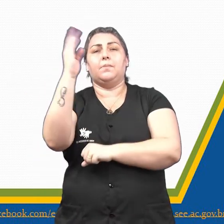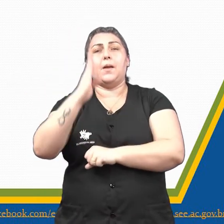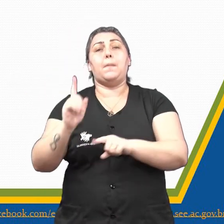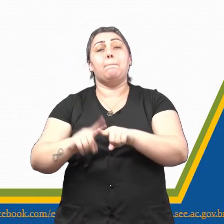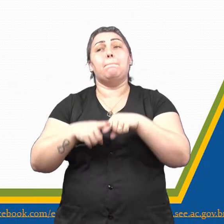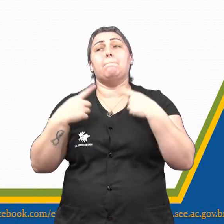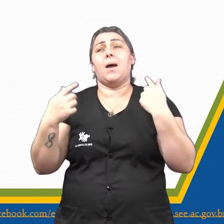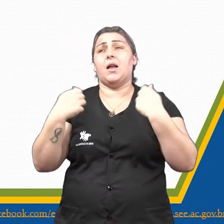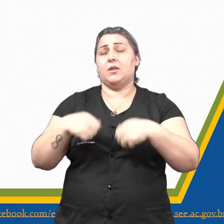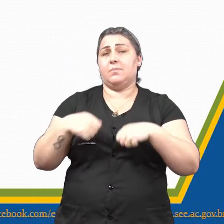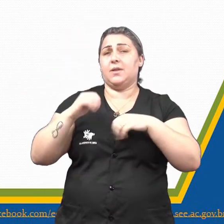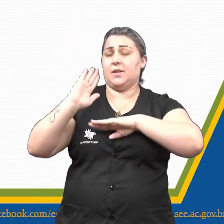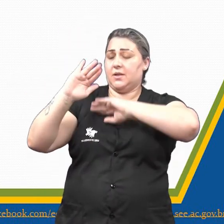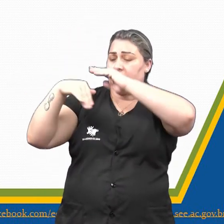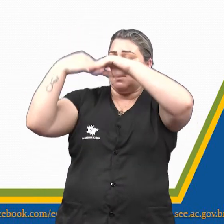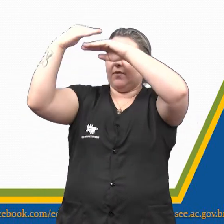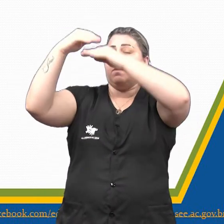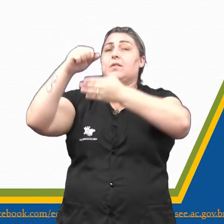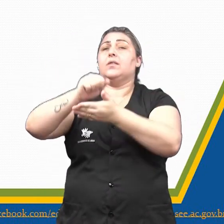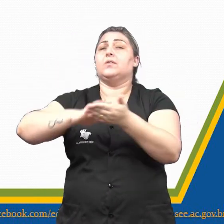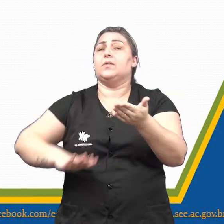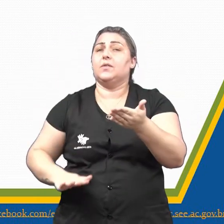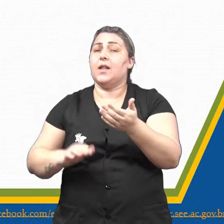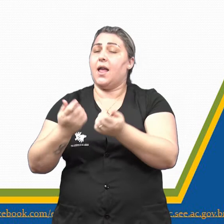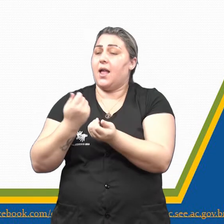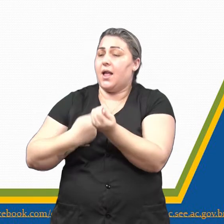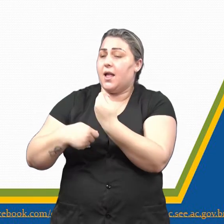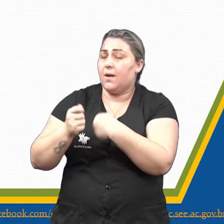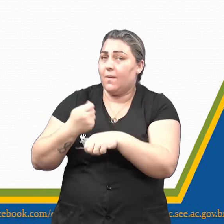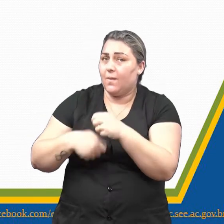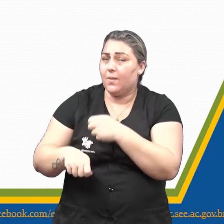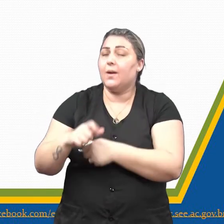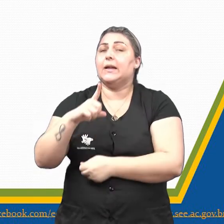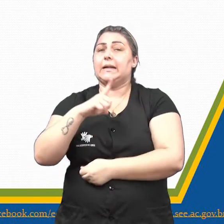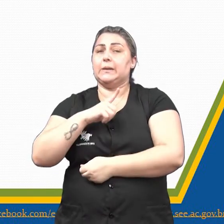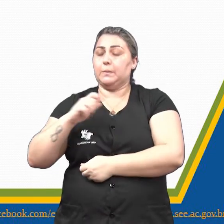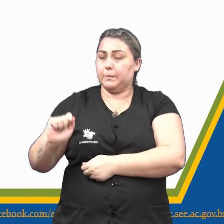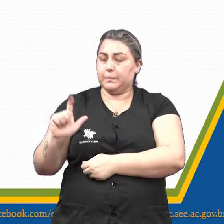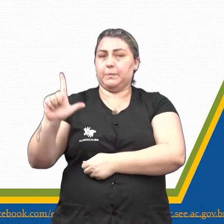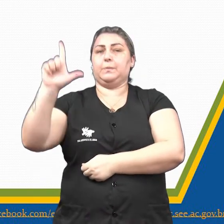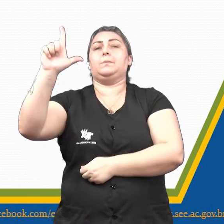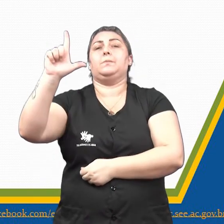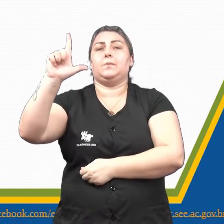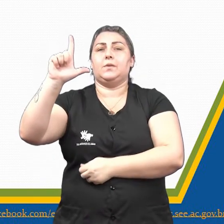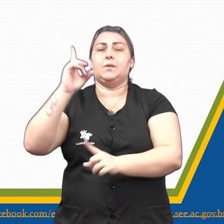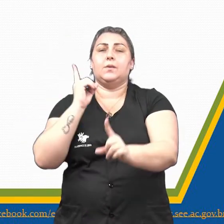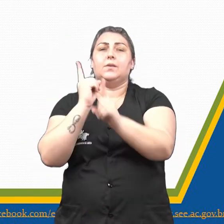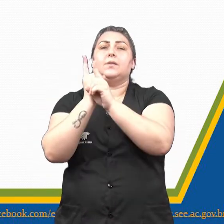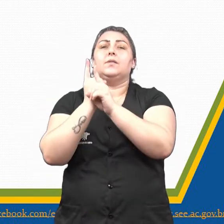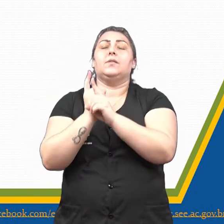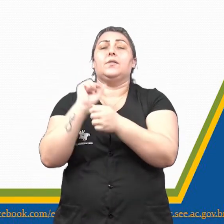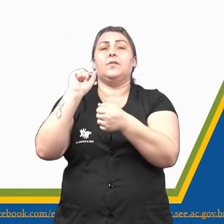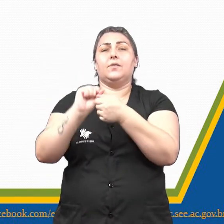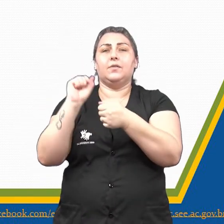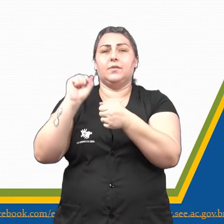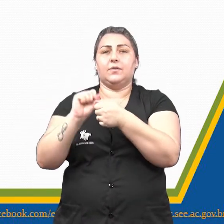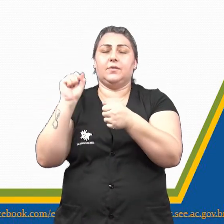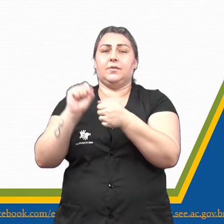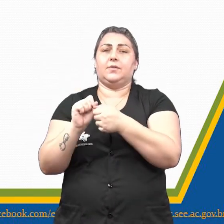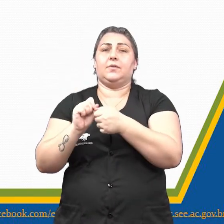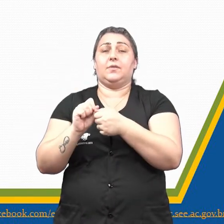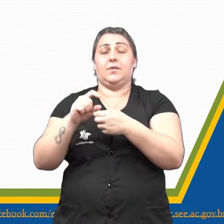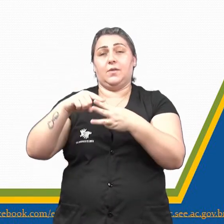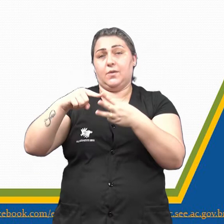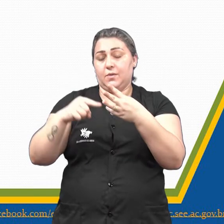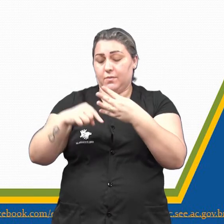seria preciso desenvolver uma atividade econômica lucrativa. A solução encontrada foi implantar em certos